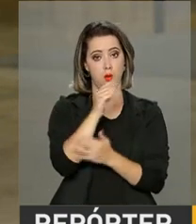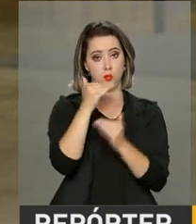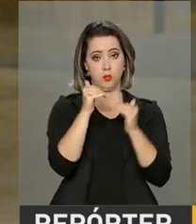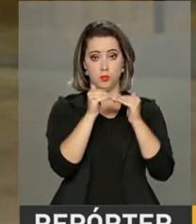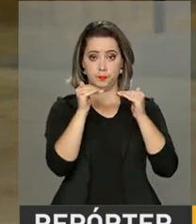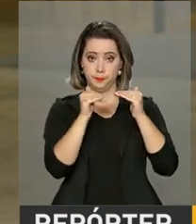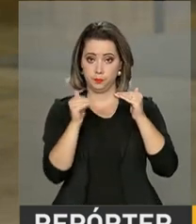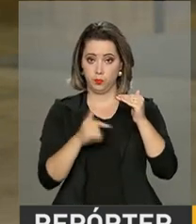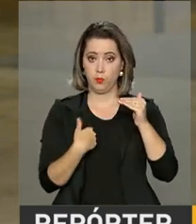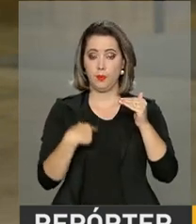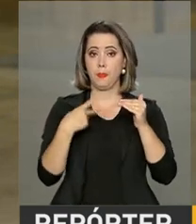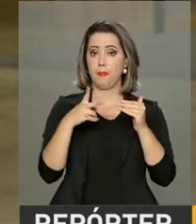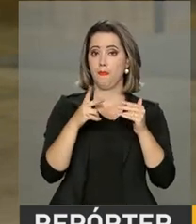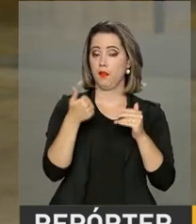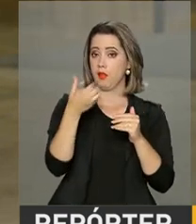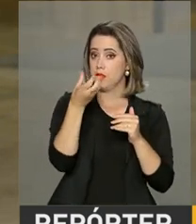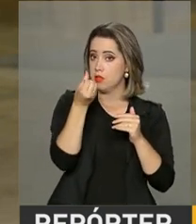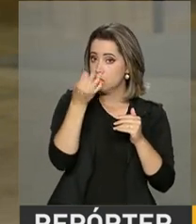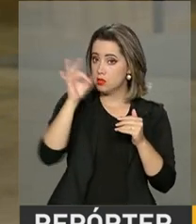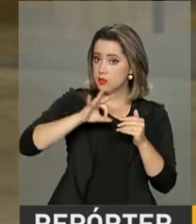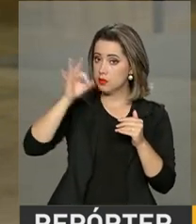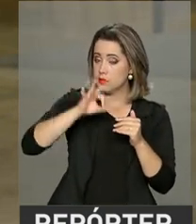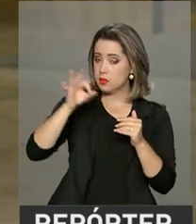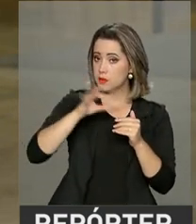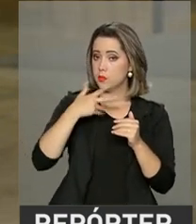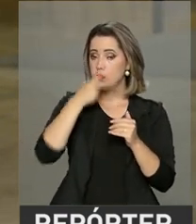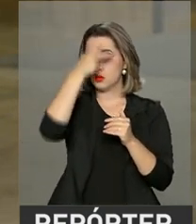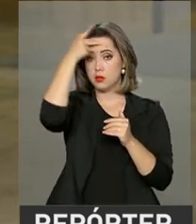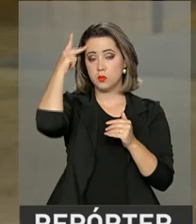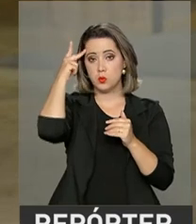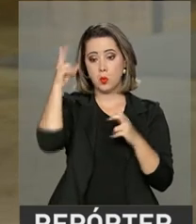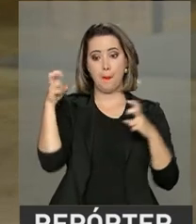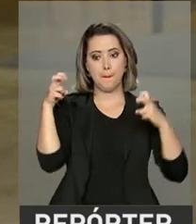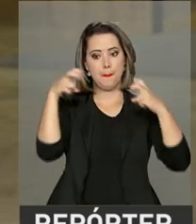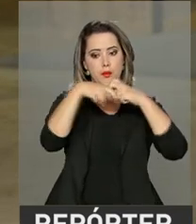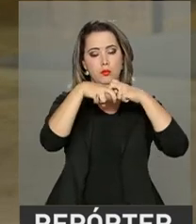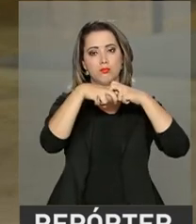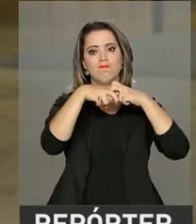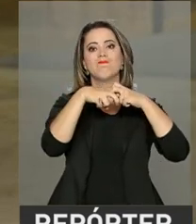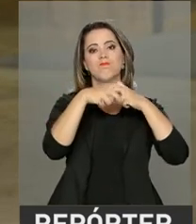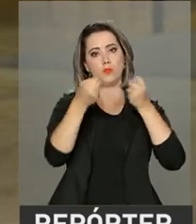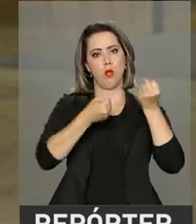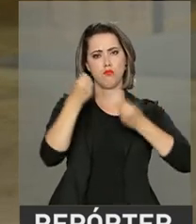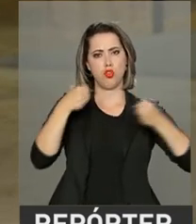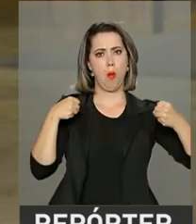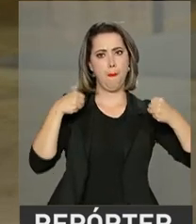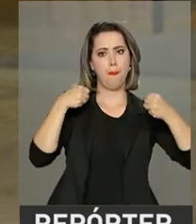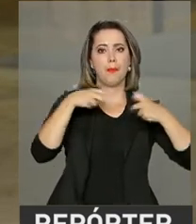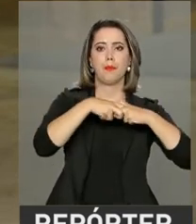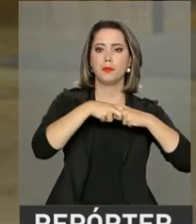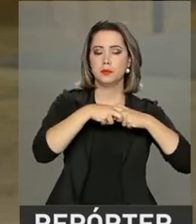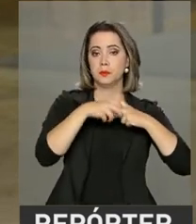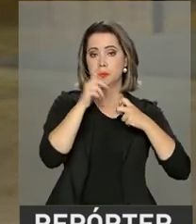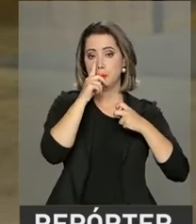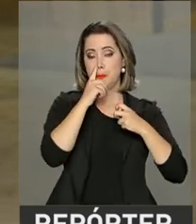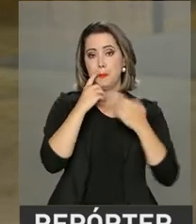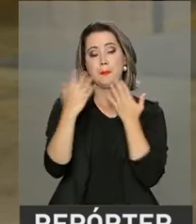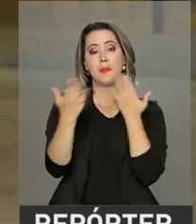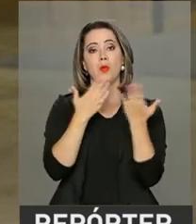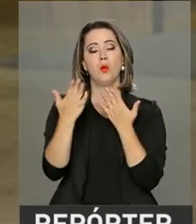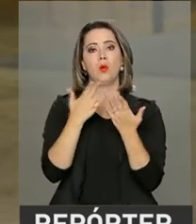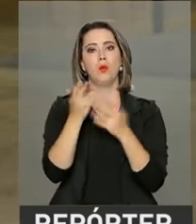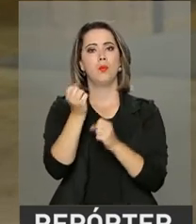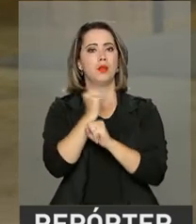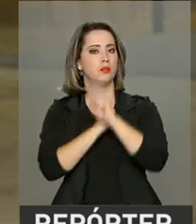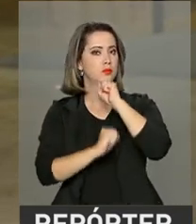você falou, Roberto. 16% de redução no número de acidentes no feriado da Semana Santa deste ano, em comparação ao feriado